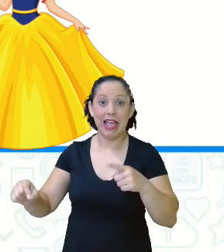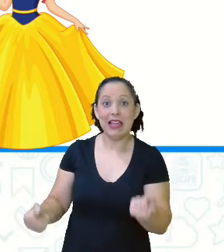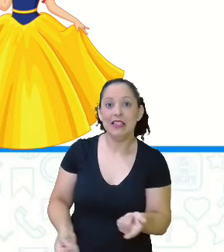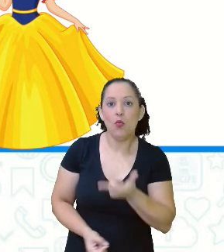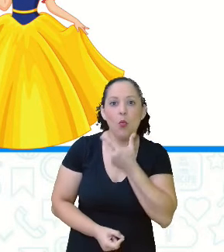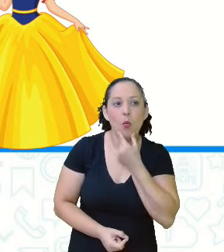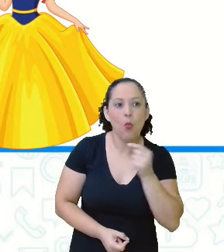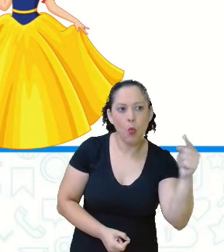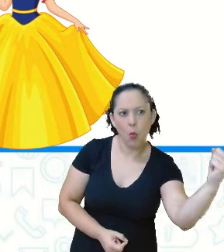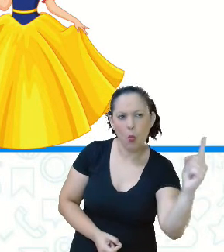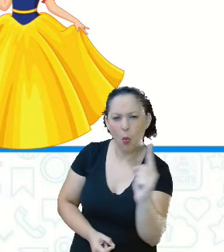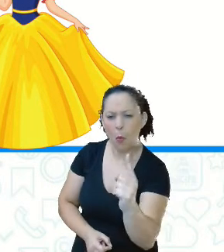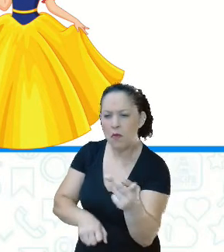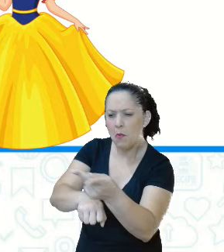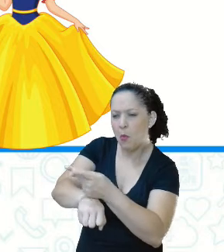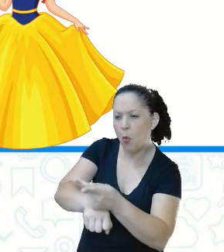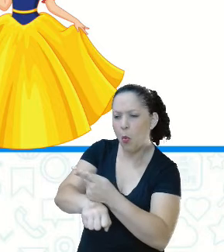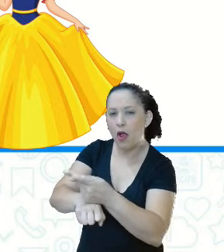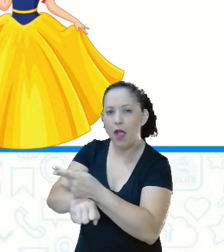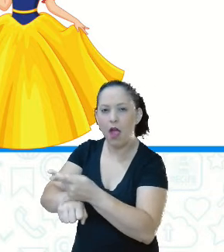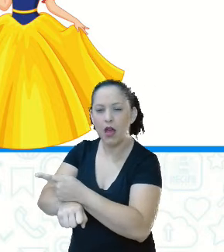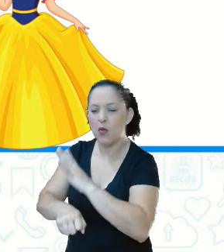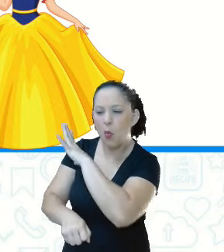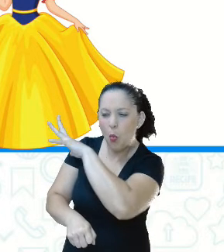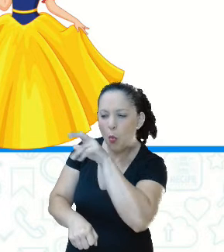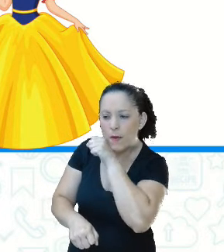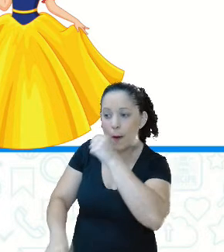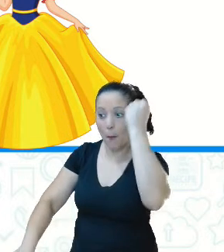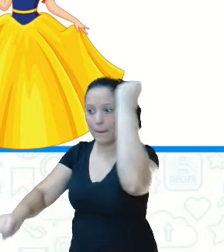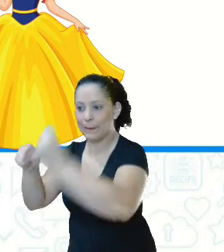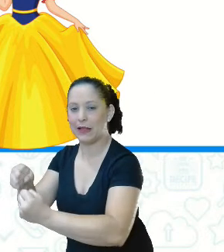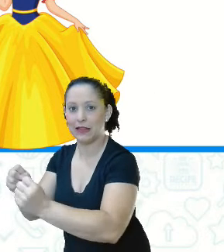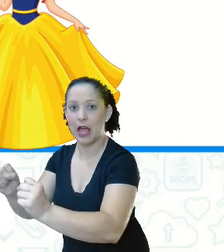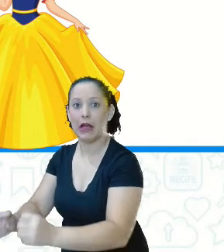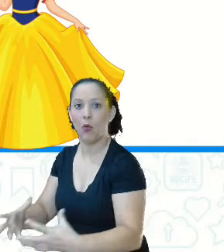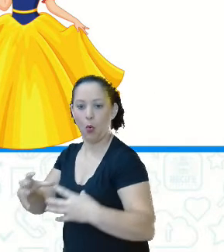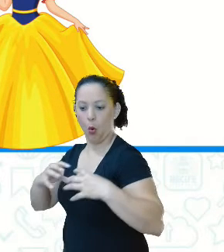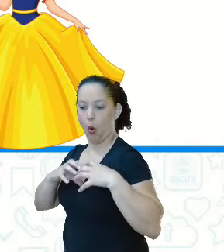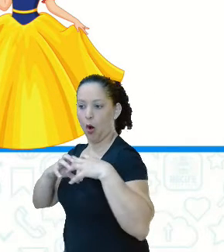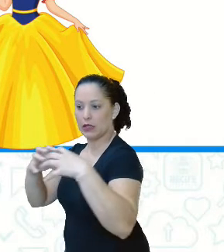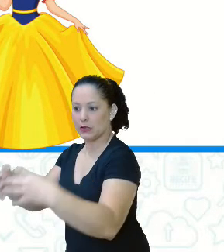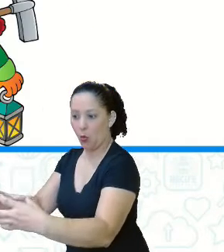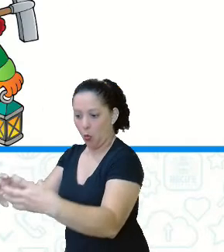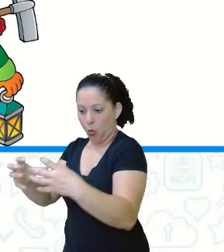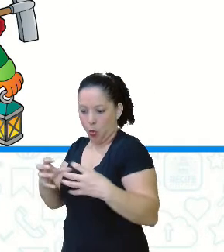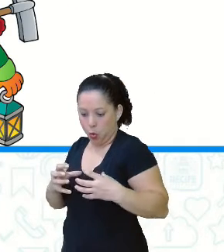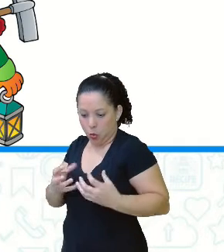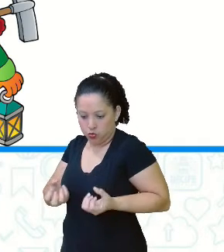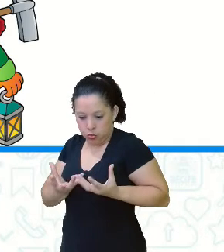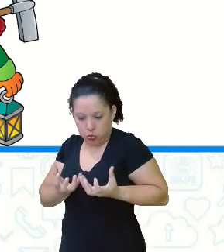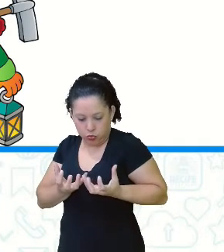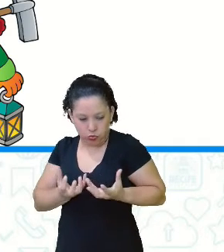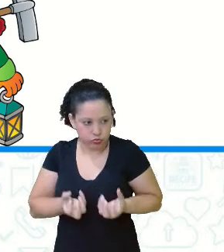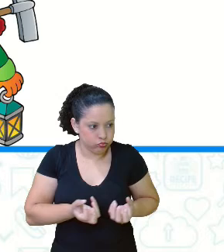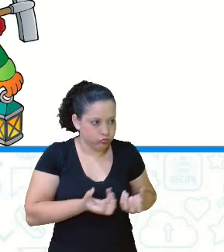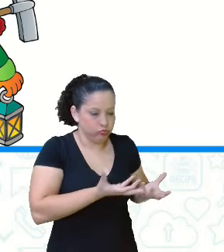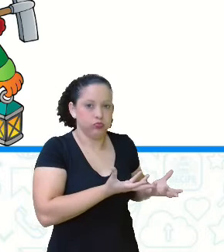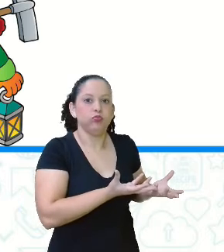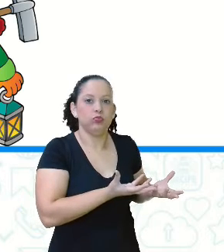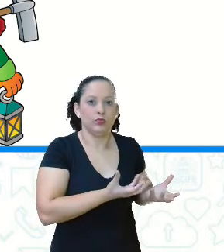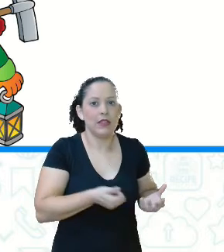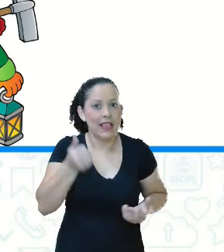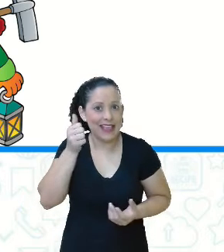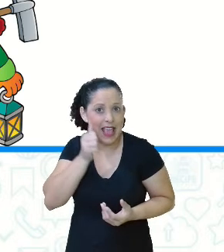um javali para levar o coração à rainha má. E a Branca de Neve fugiu de casa muito triste e assustada.